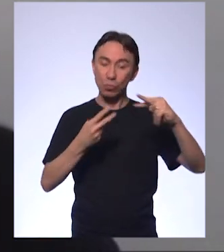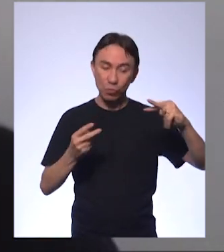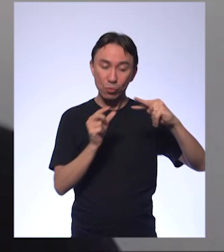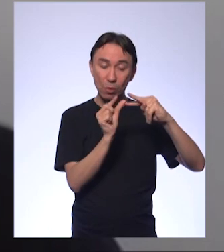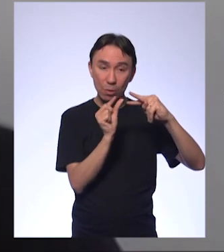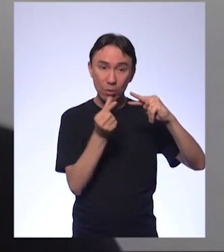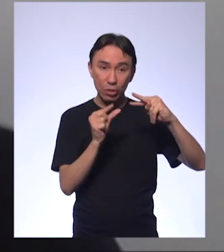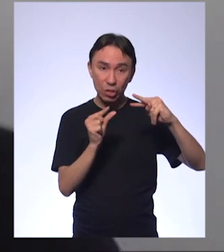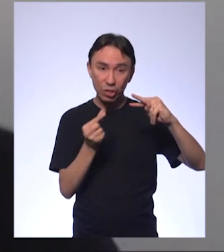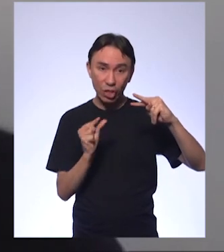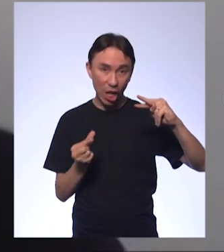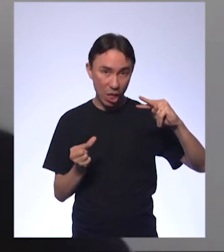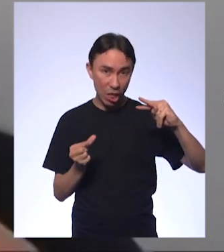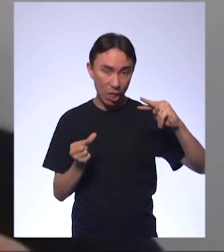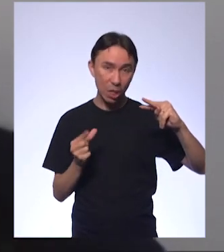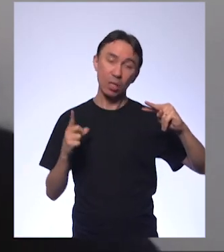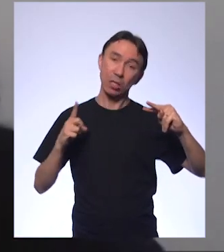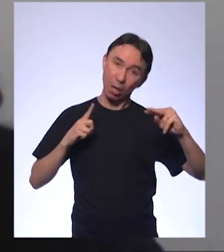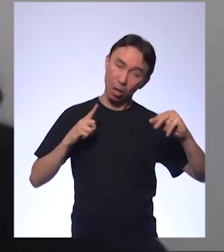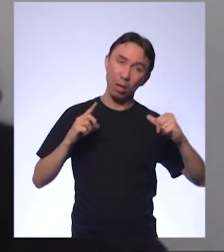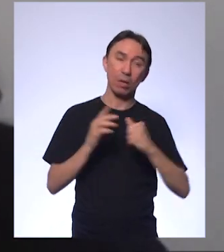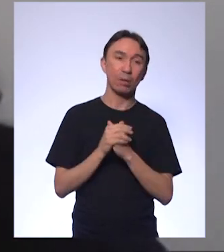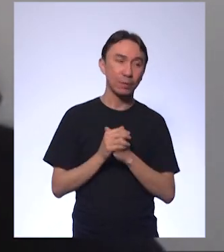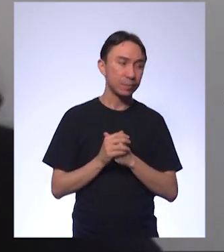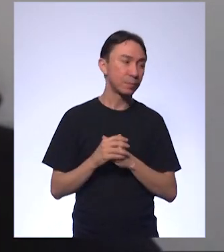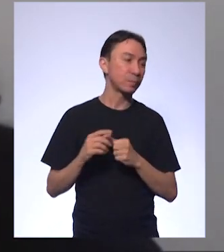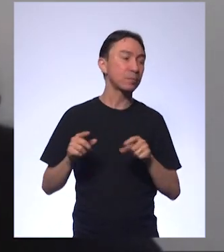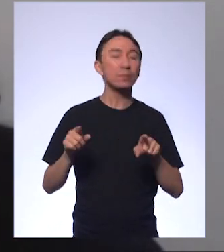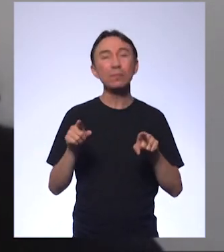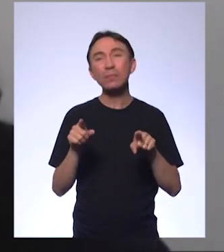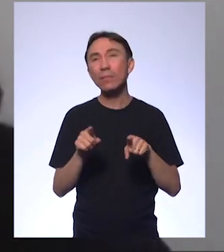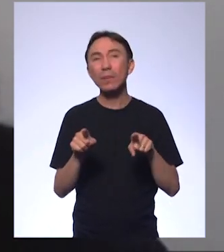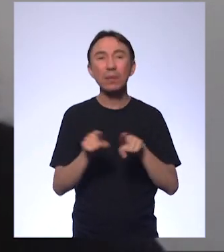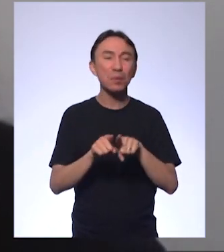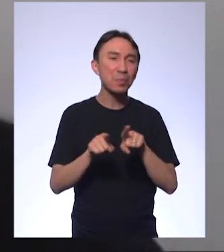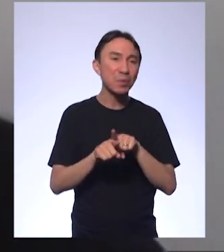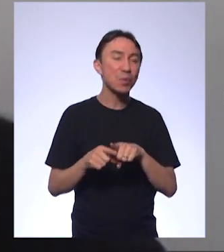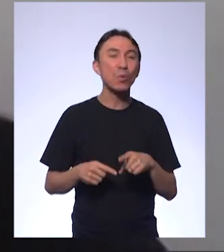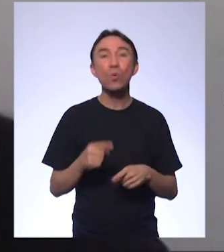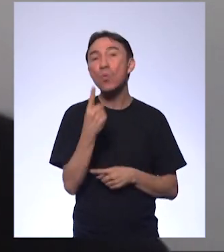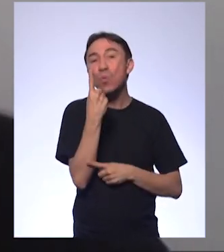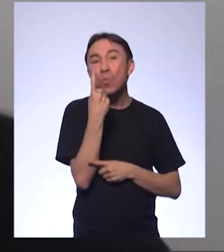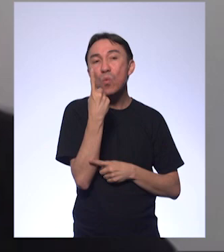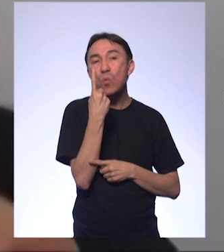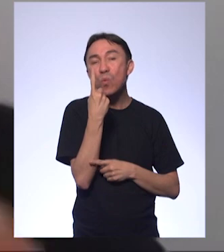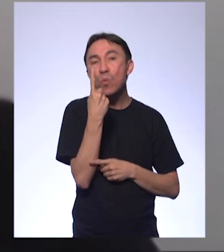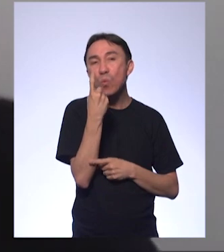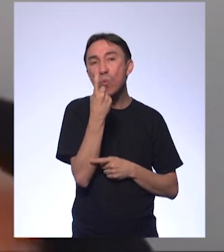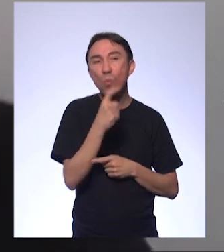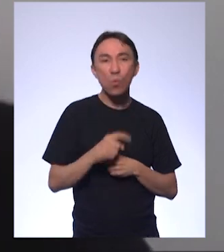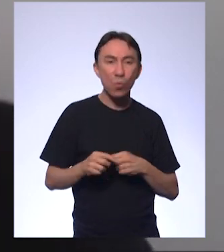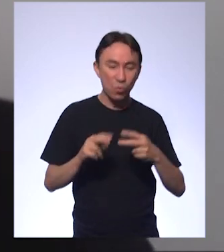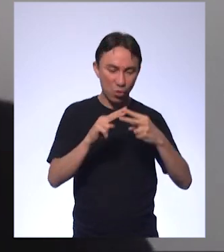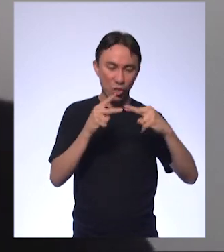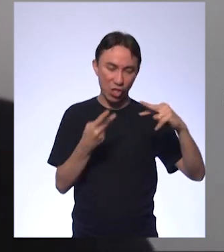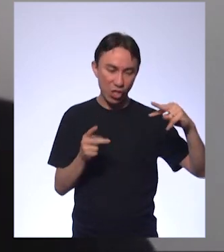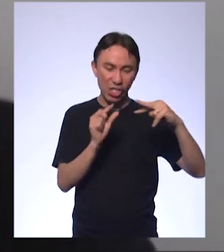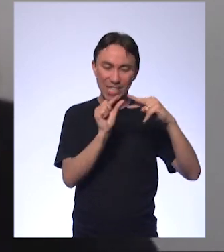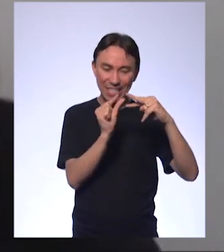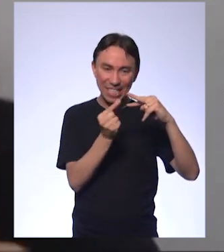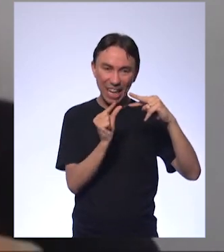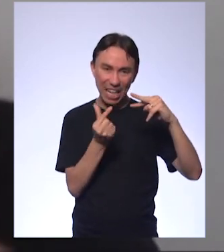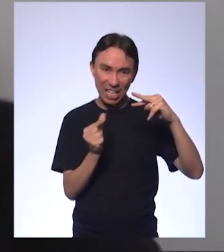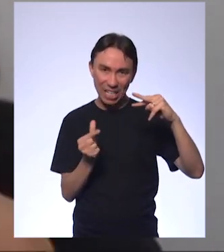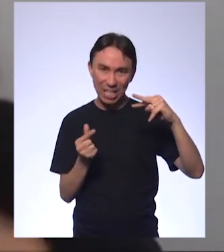interagir com outros genes também, então, nem sempre, praticamente nunca um gene só vai ser responsável por uma determinada coisa,